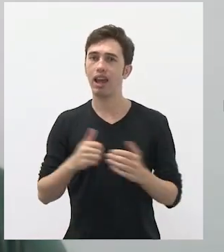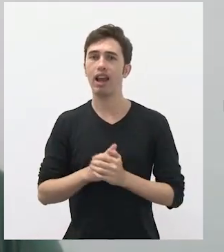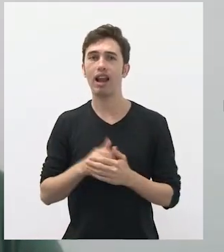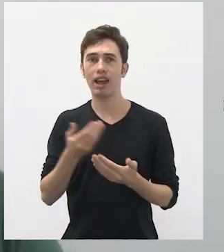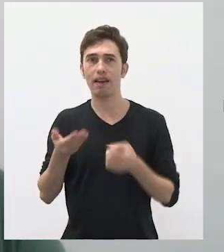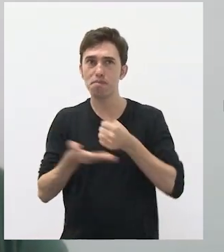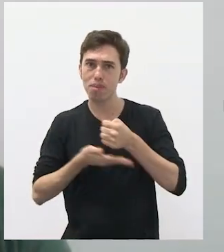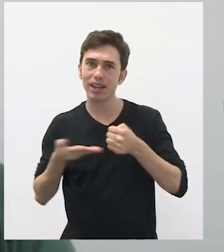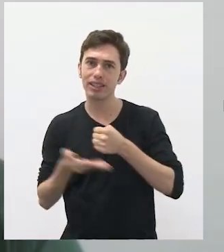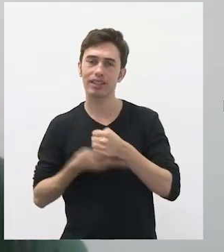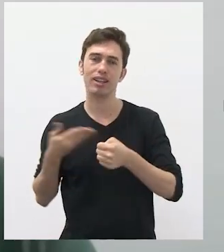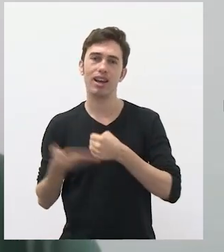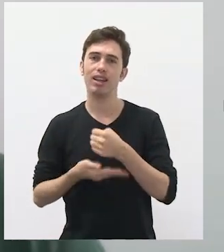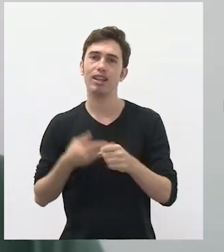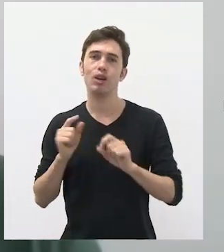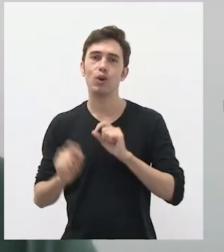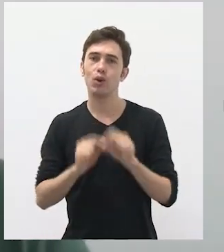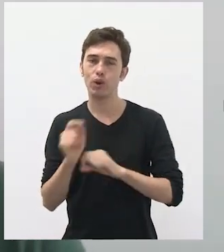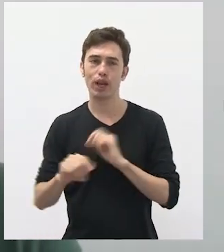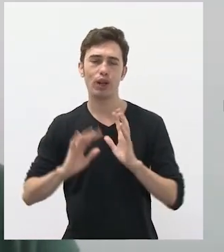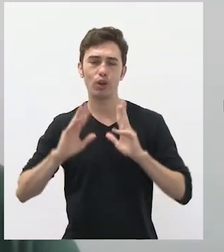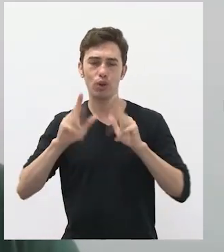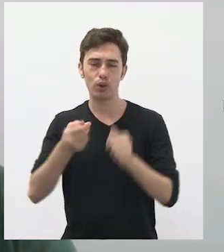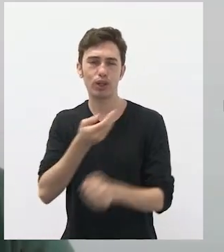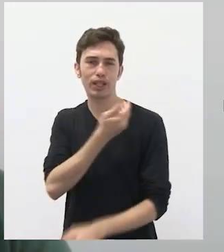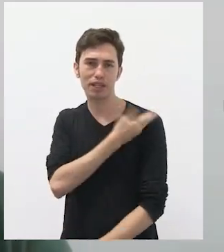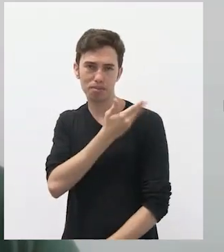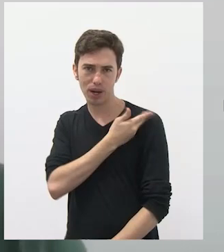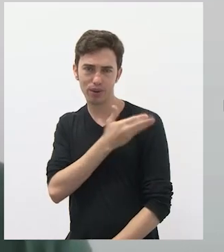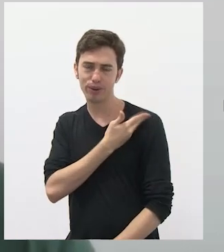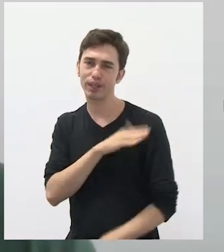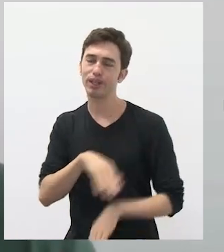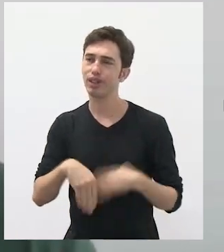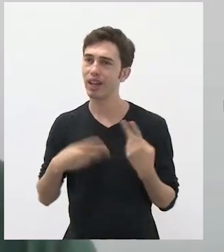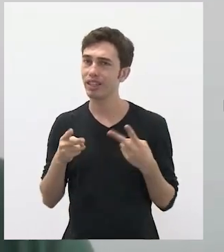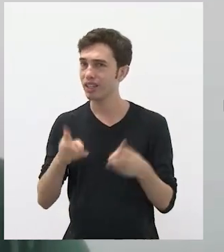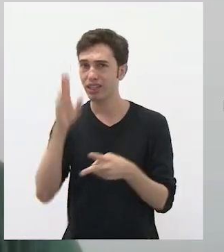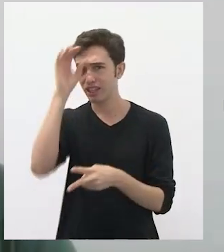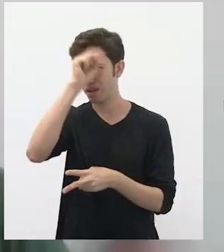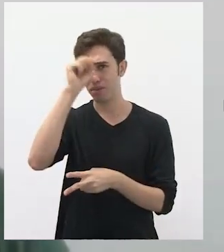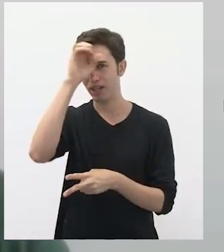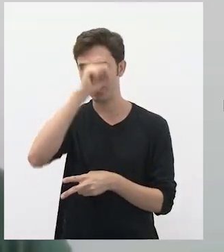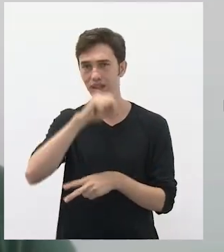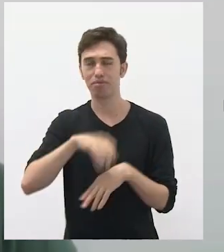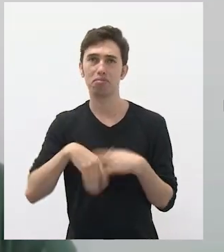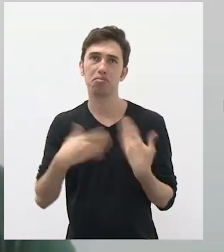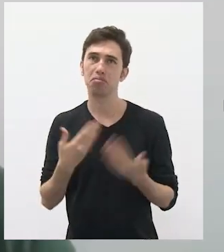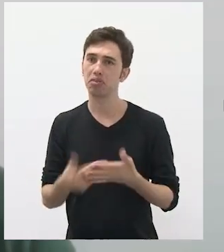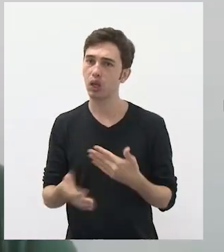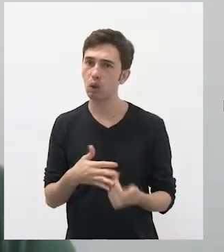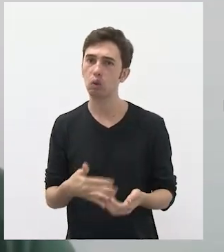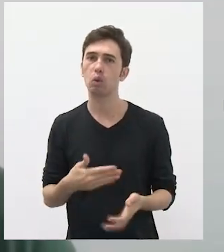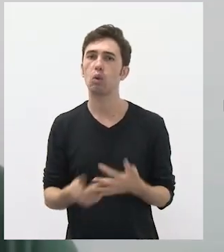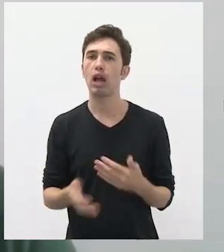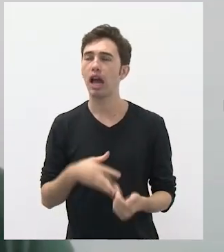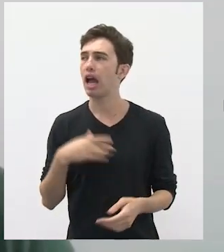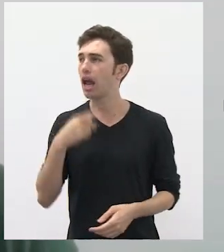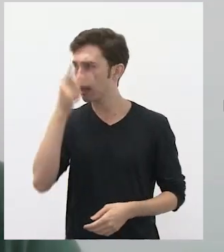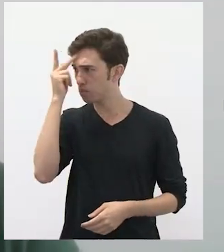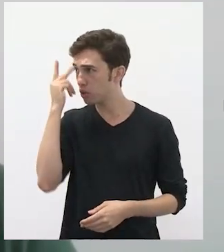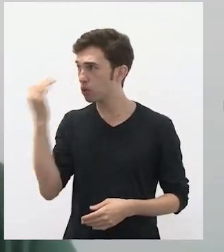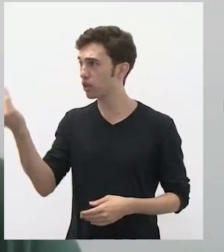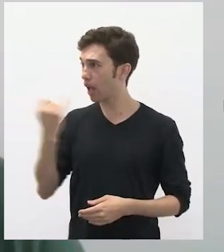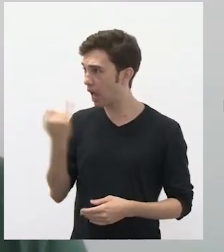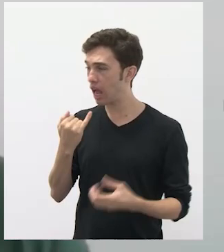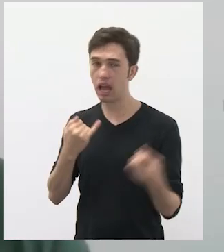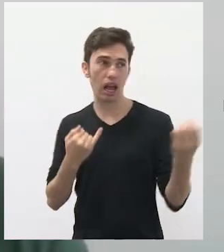fundamentada em todos esses preconceitos, então a gente está sempre aprendendo. Qualquer um de nós precisa estar sempre atento a aprender,